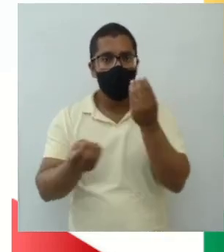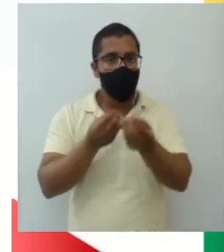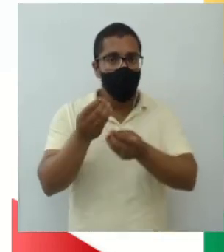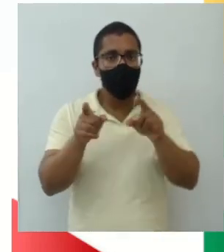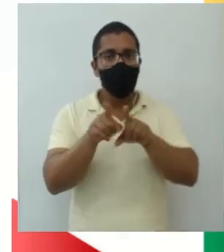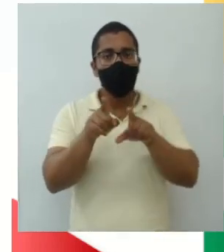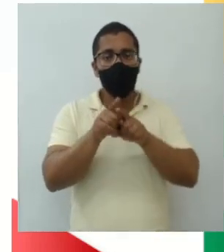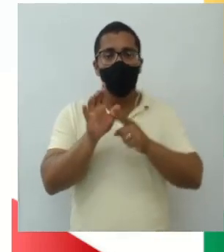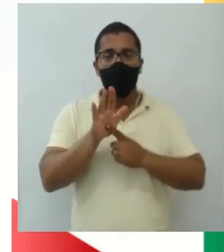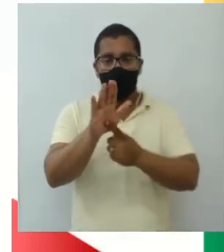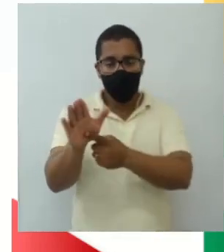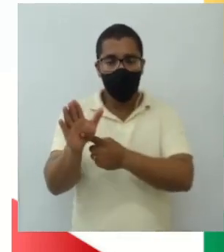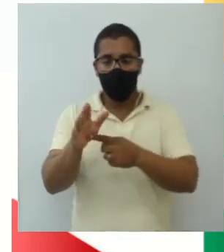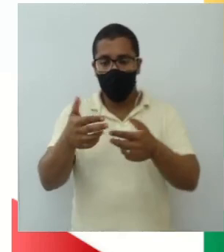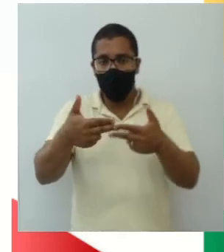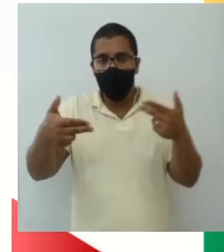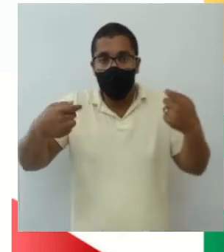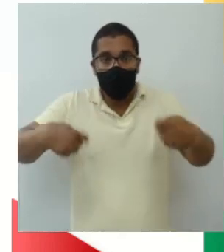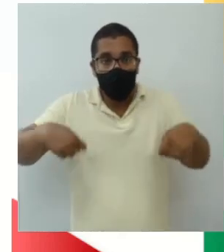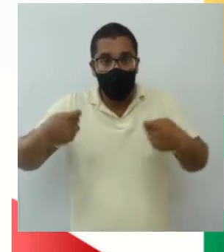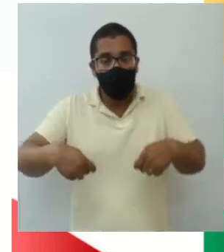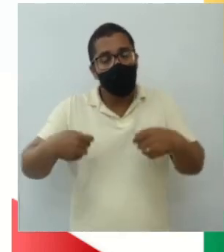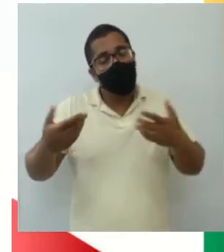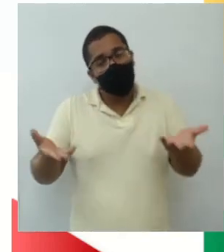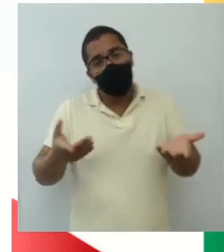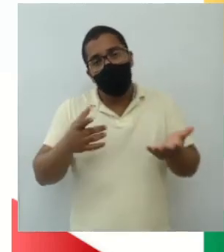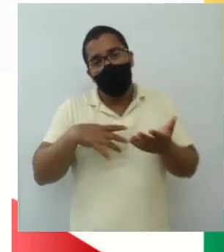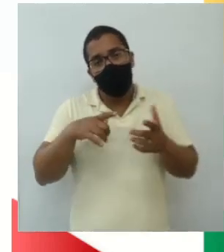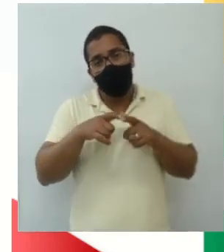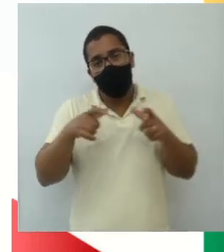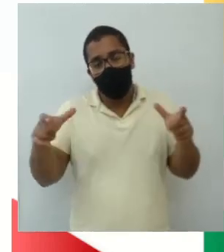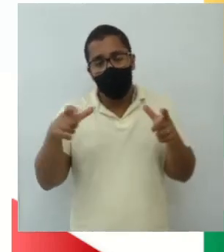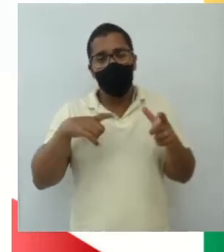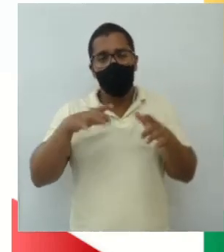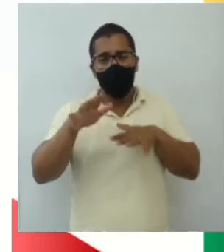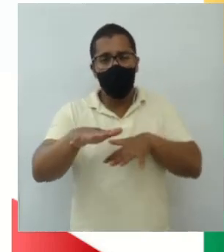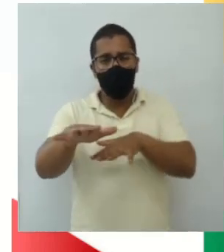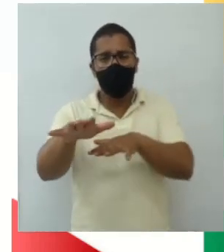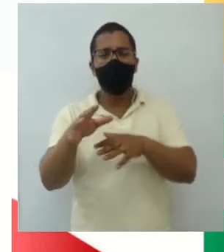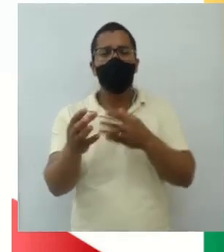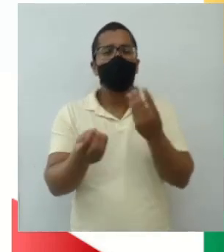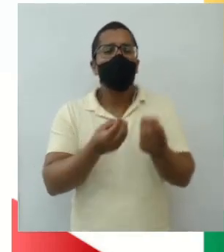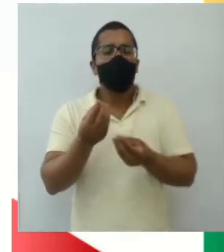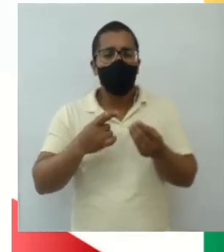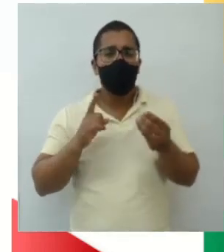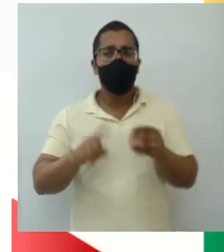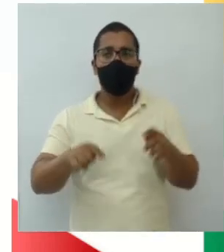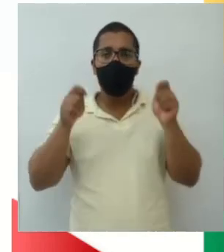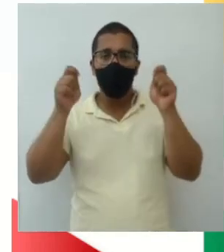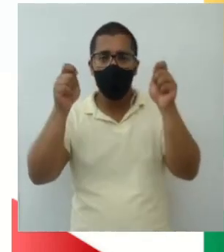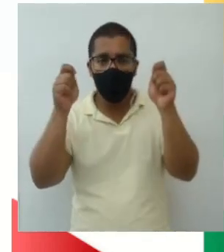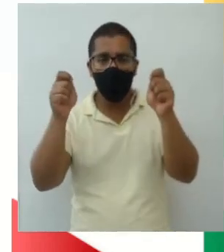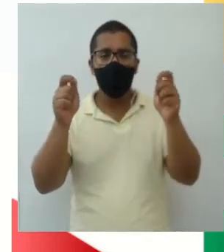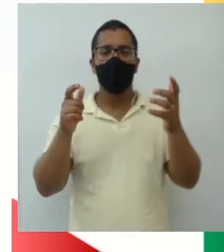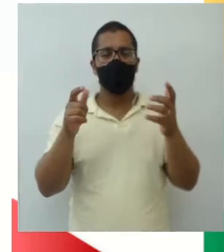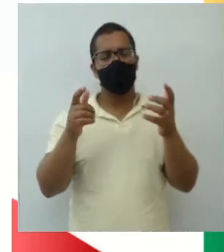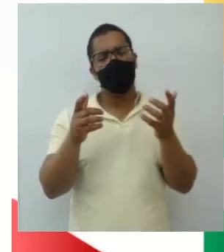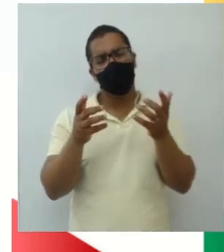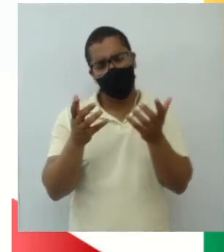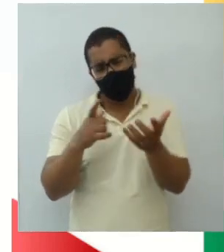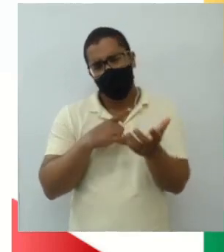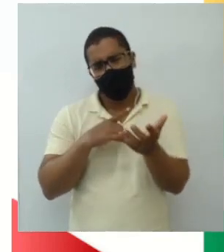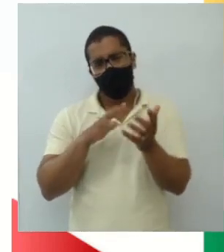suas demandas. Então, normalmente, essas ações, esses movimentos, eles são reivindicatórios. Claro que eles vão